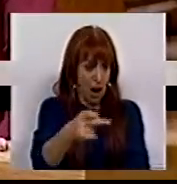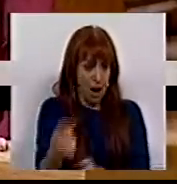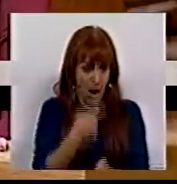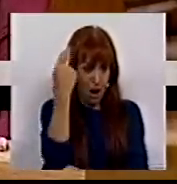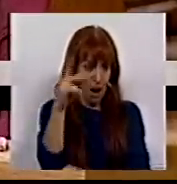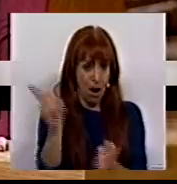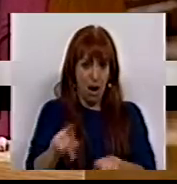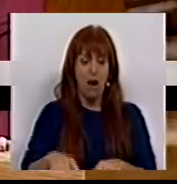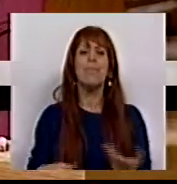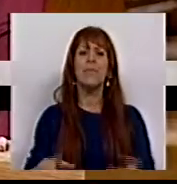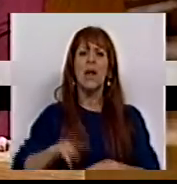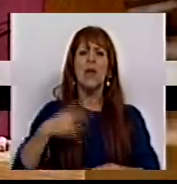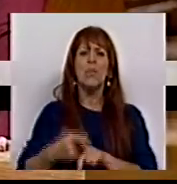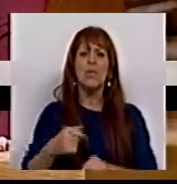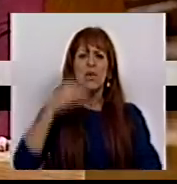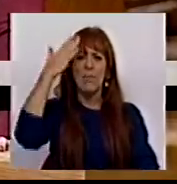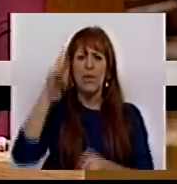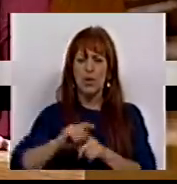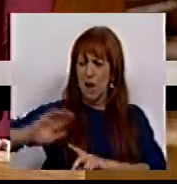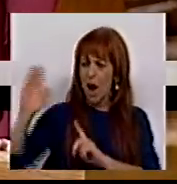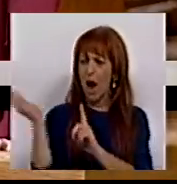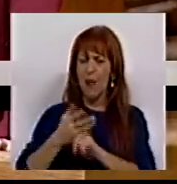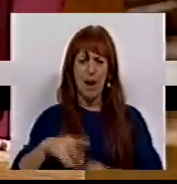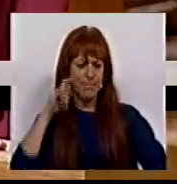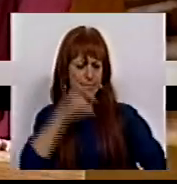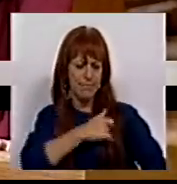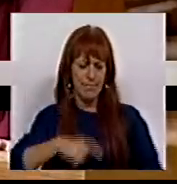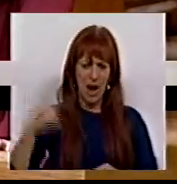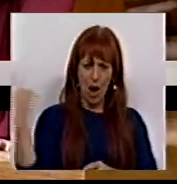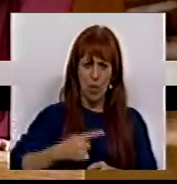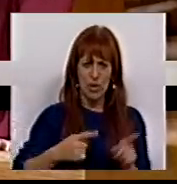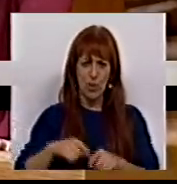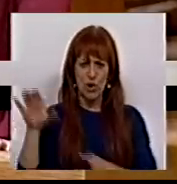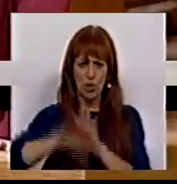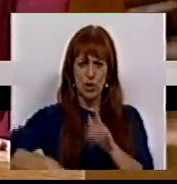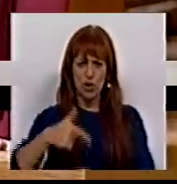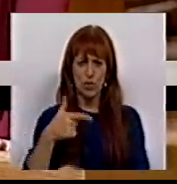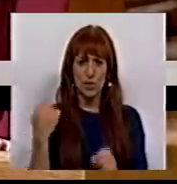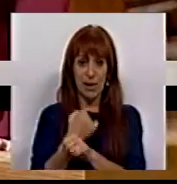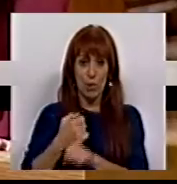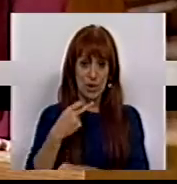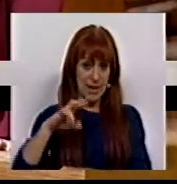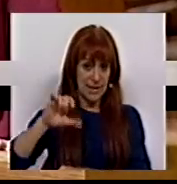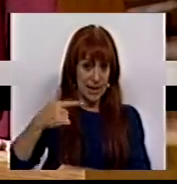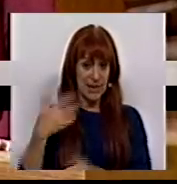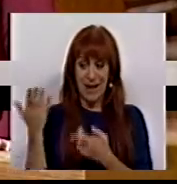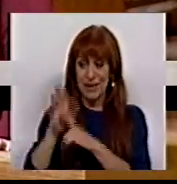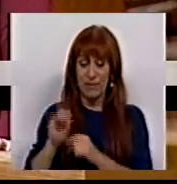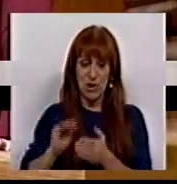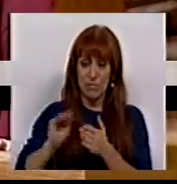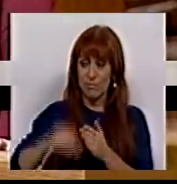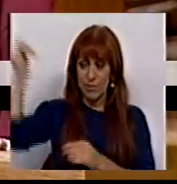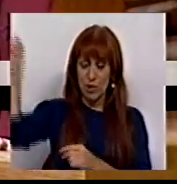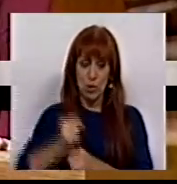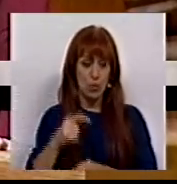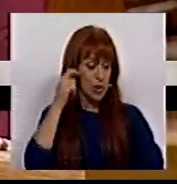permanentes. O reforço da capacidade punitiva e inspectiva da autoridade para as condições de trabalho, designadamente através da contratação